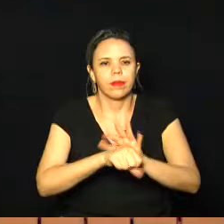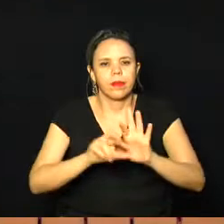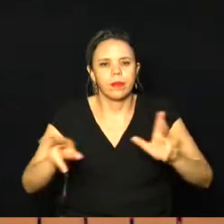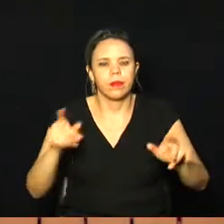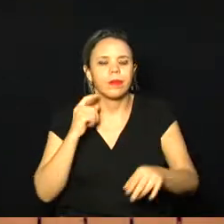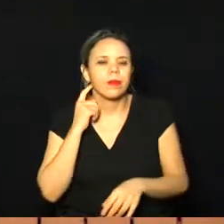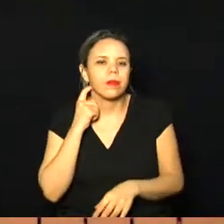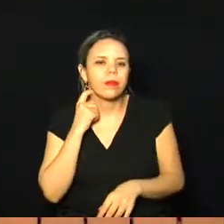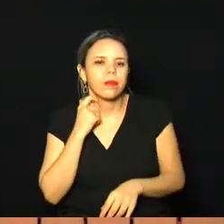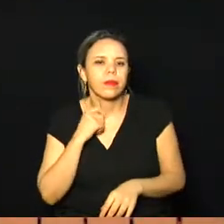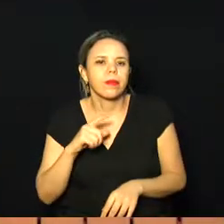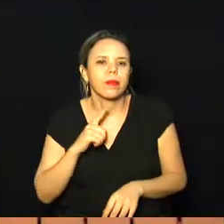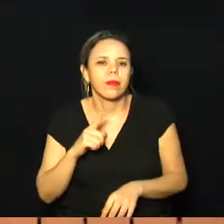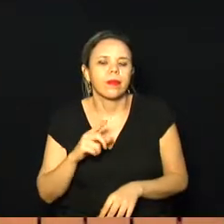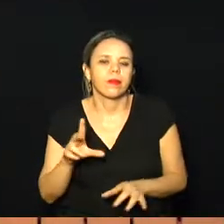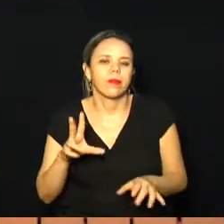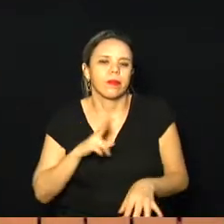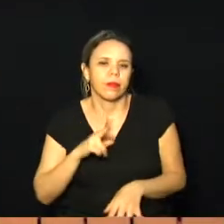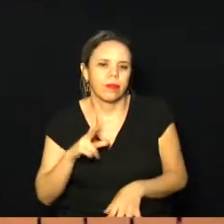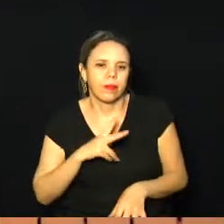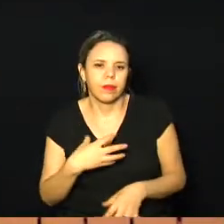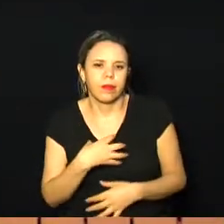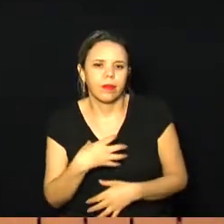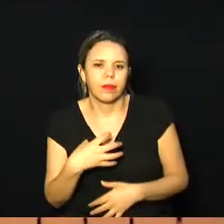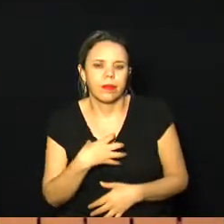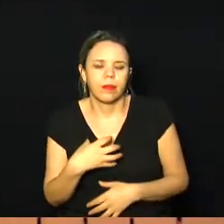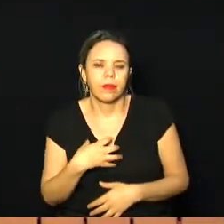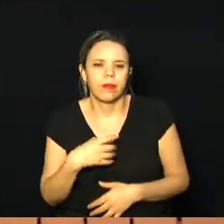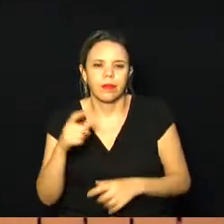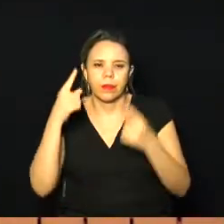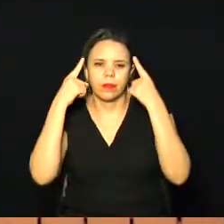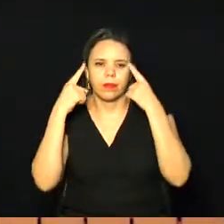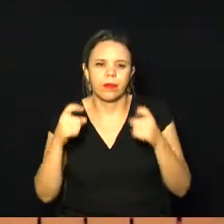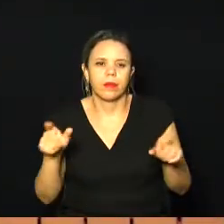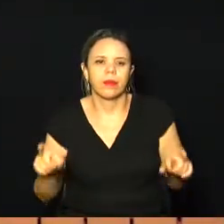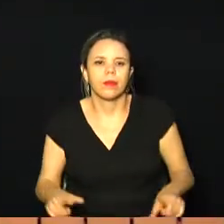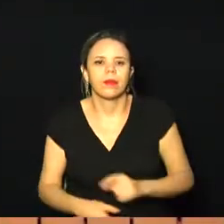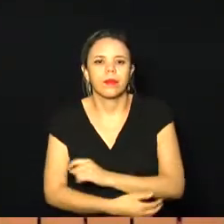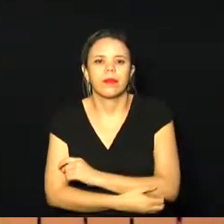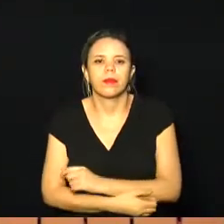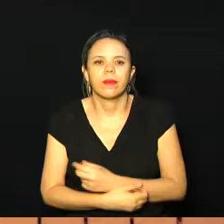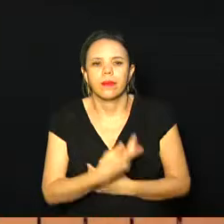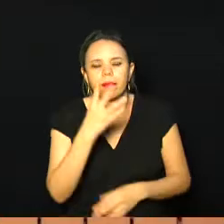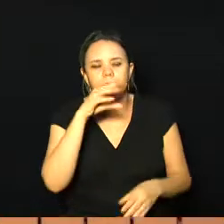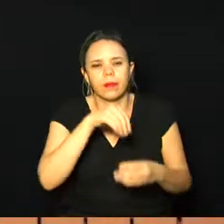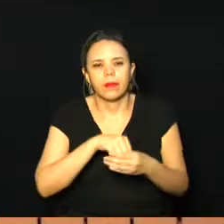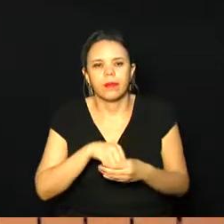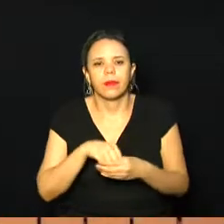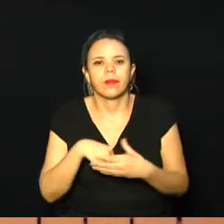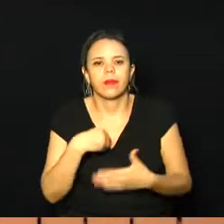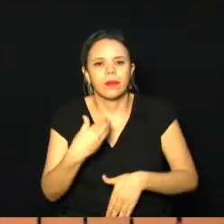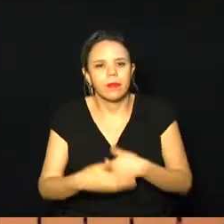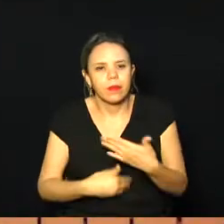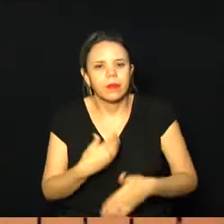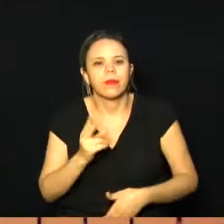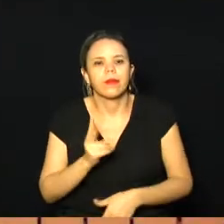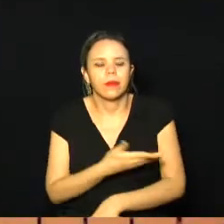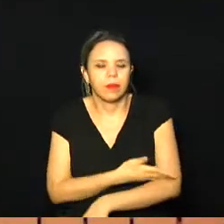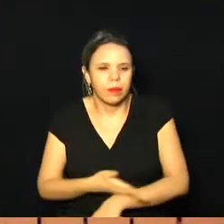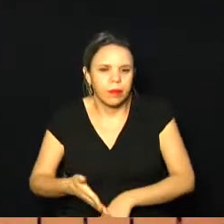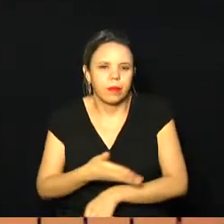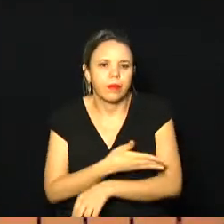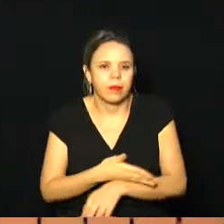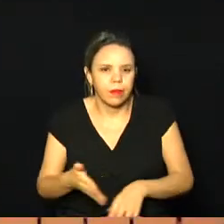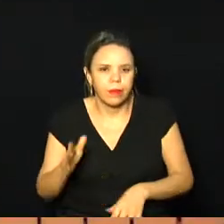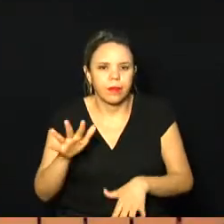têm uma relação de intimidade, de sentimento com o agressor. Pessoas que estão dentro de um ciclo vicioso e